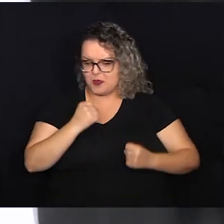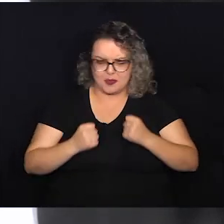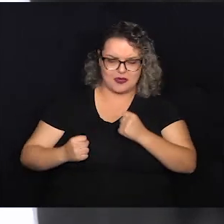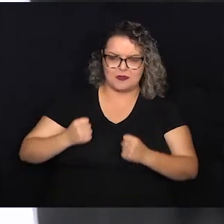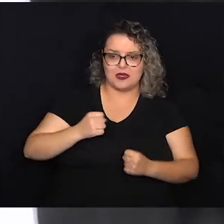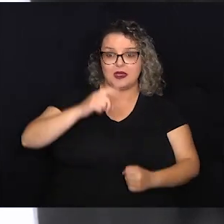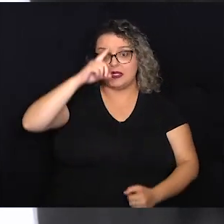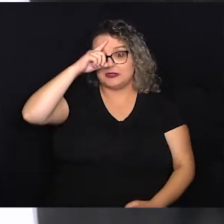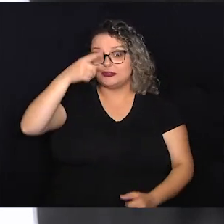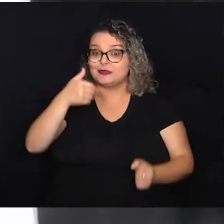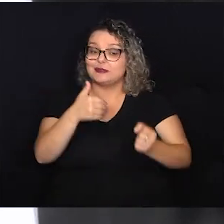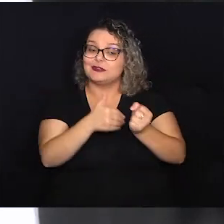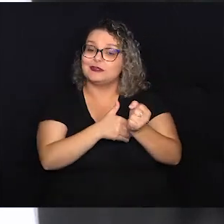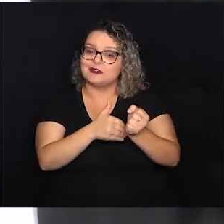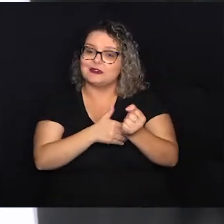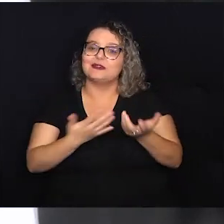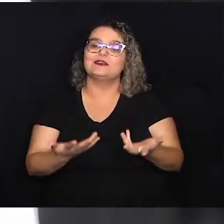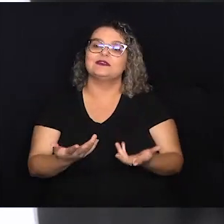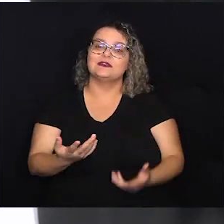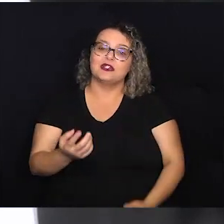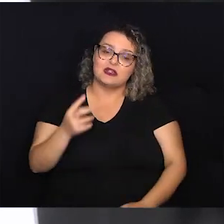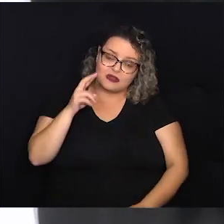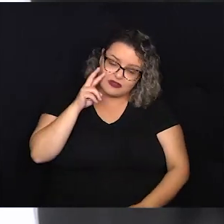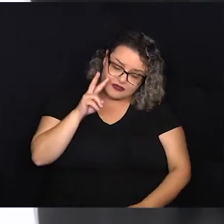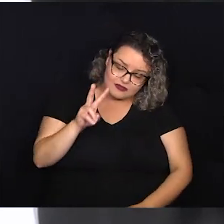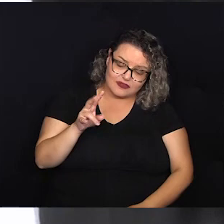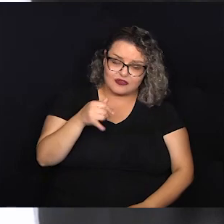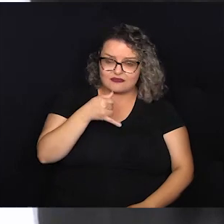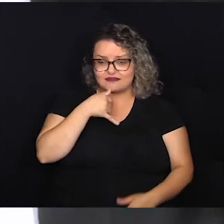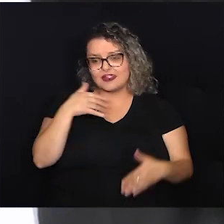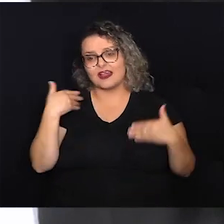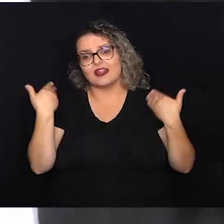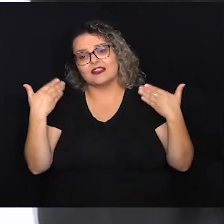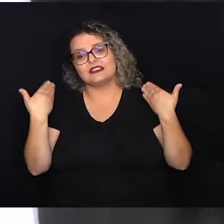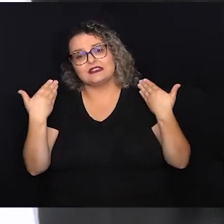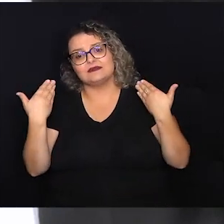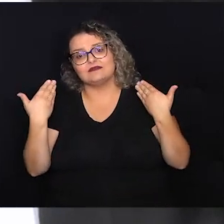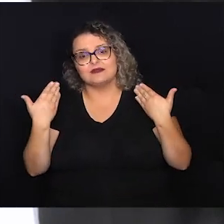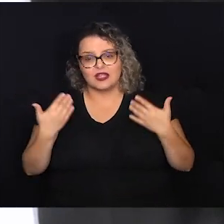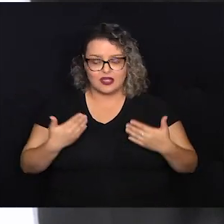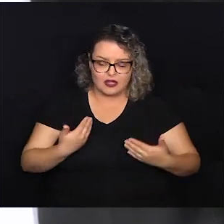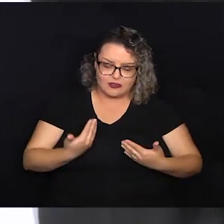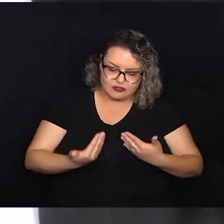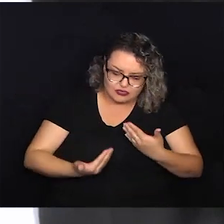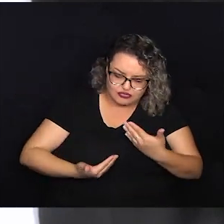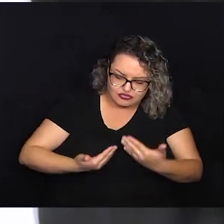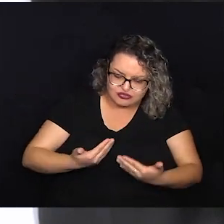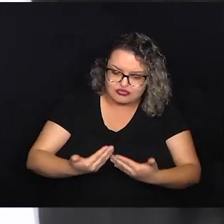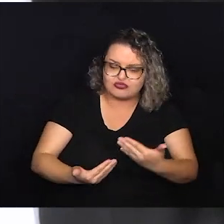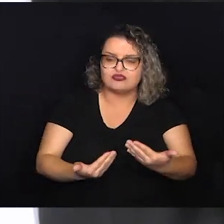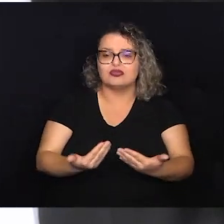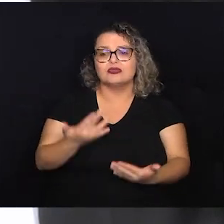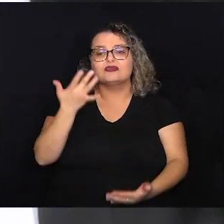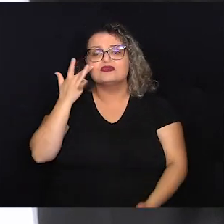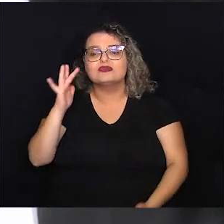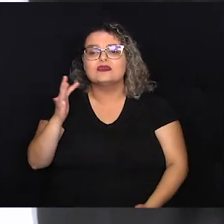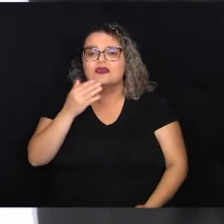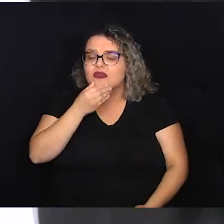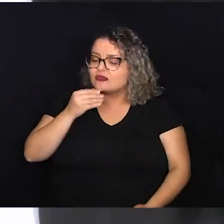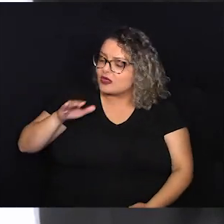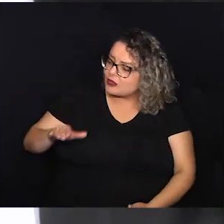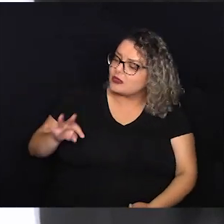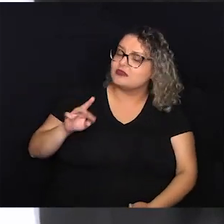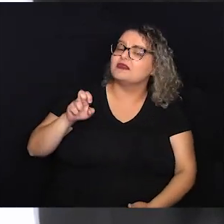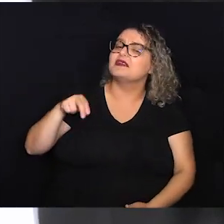de jogos de correrias, foi dona dos meus segredos, viu tristeza, alegria. Viu meus passos